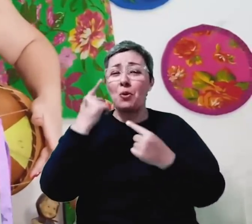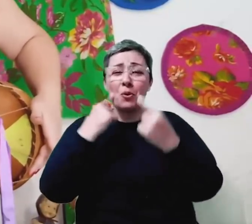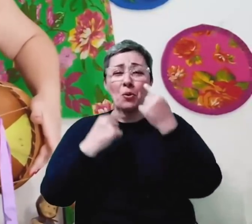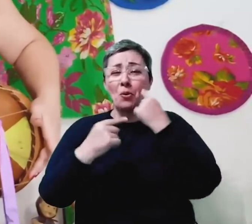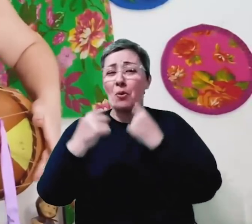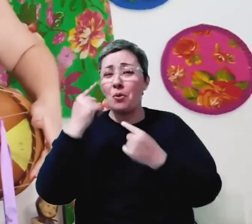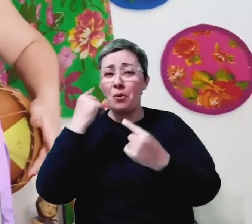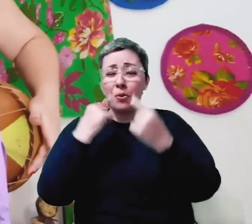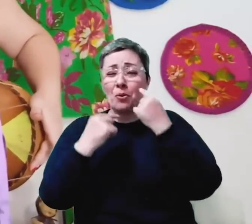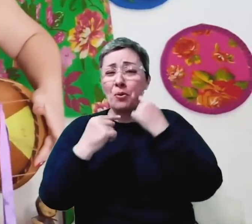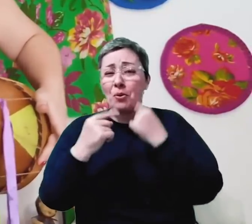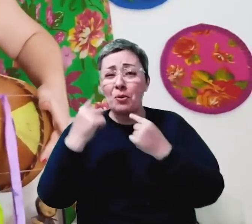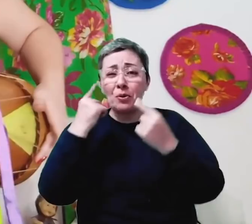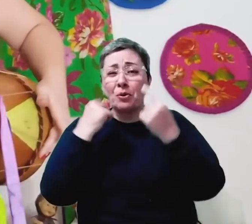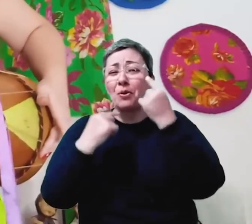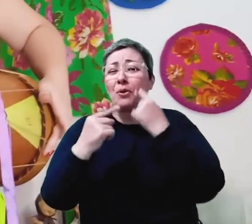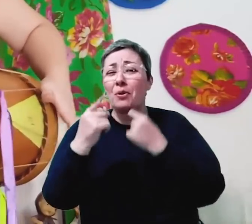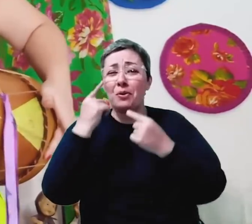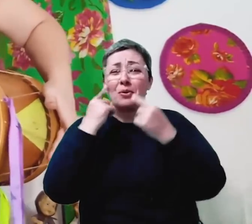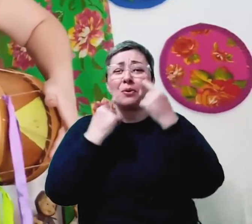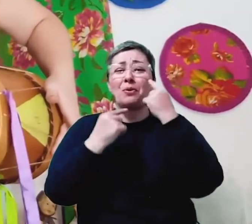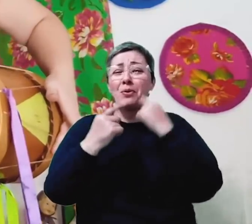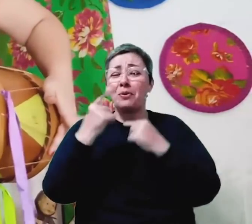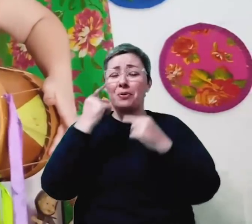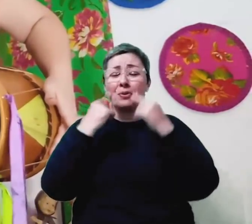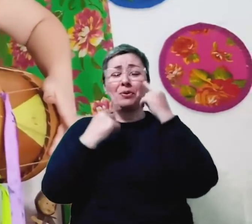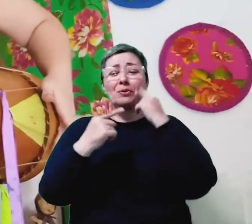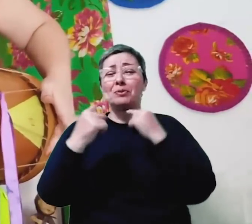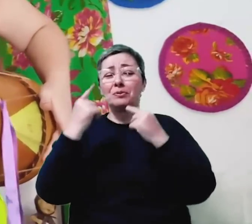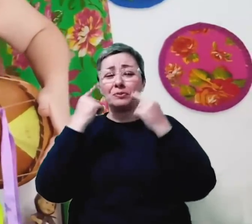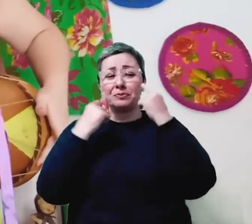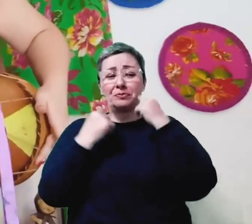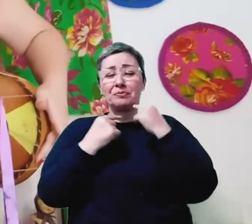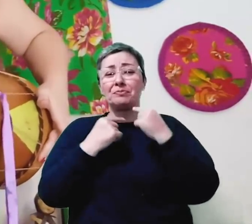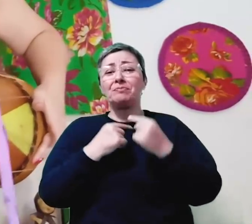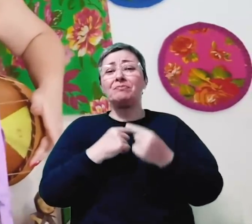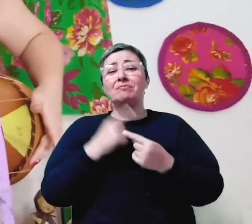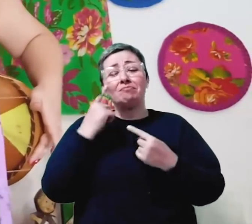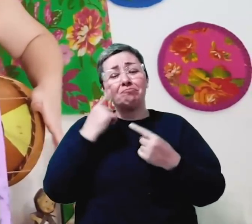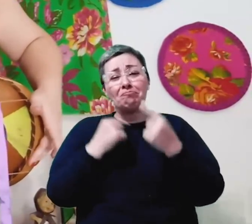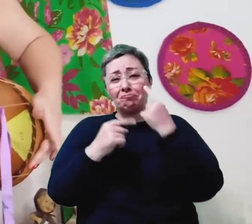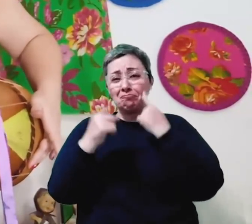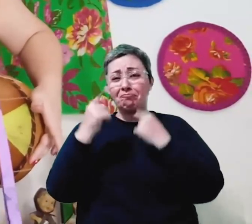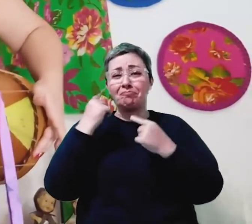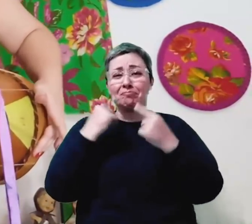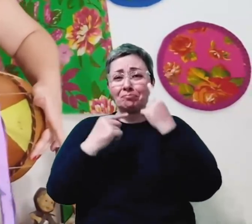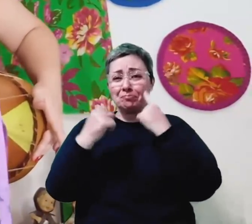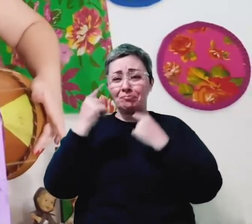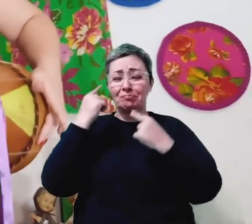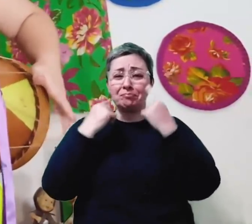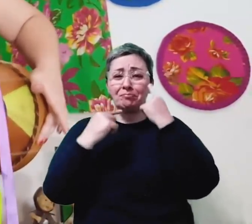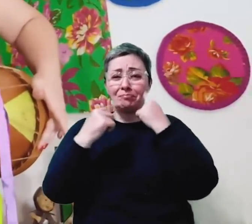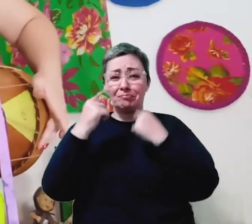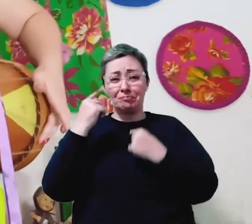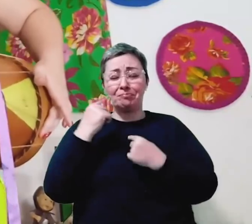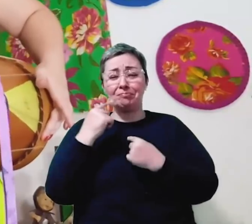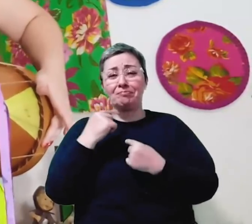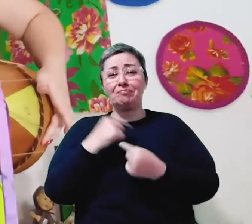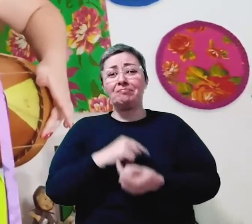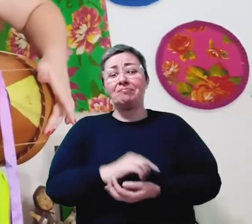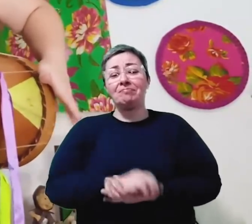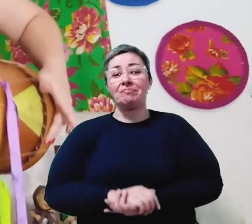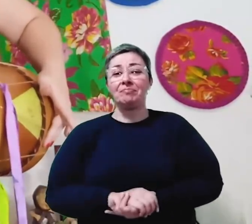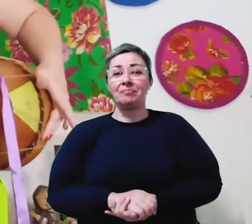chorou, chorou, chorou, chorou, chorou, chorou, chorou, chorou, chorou, chorou,